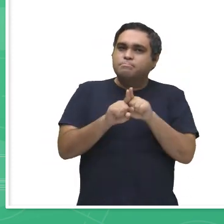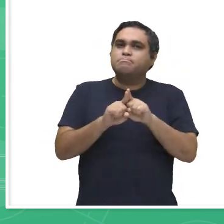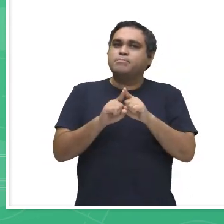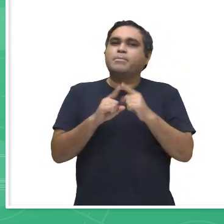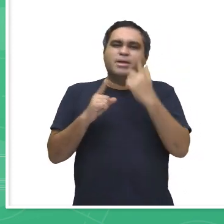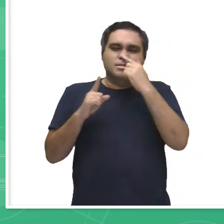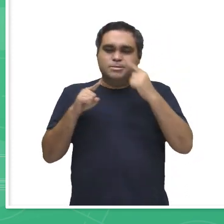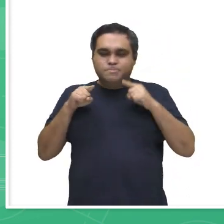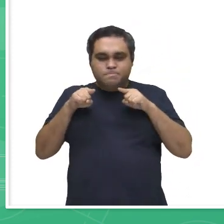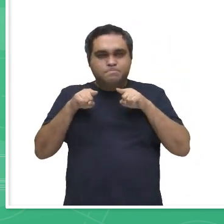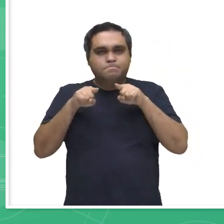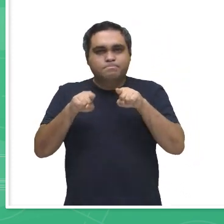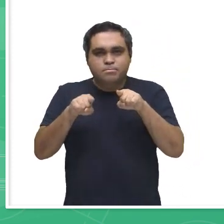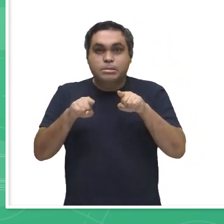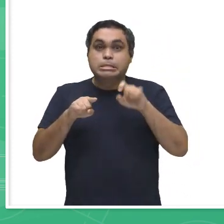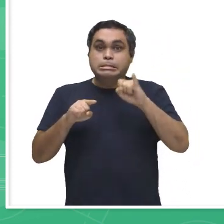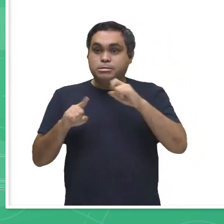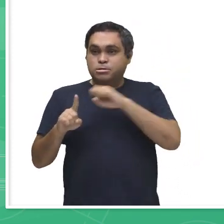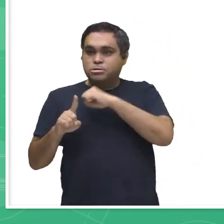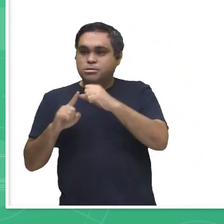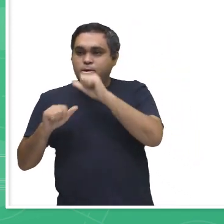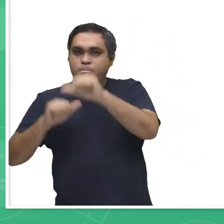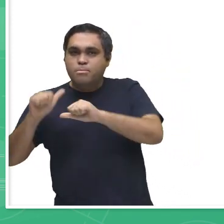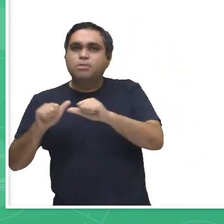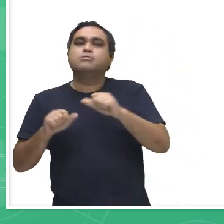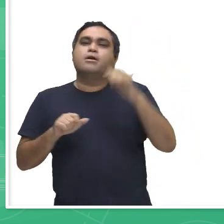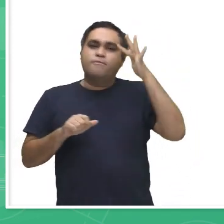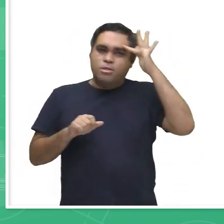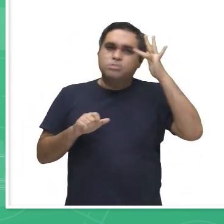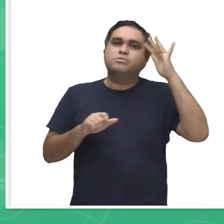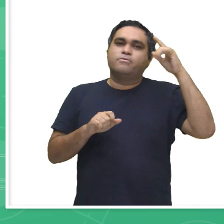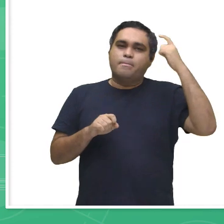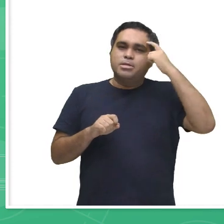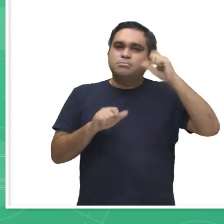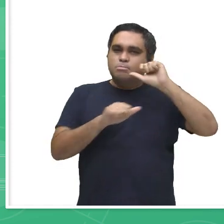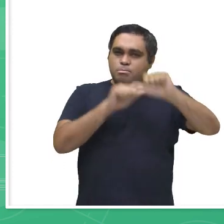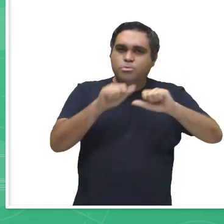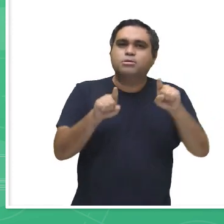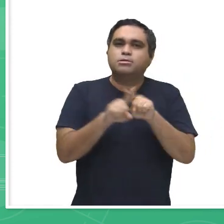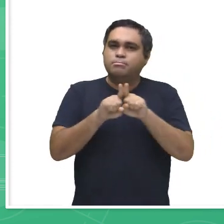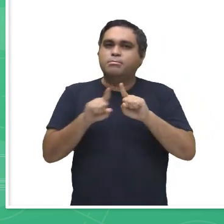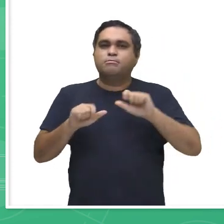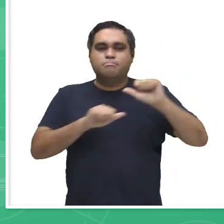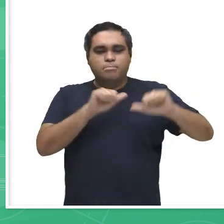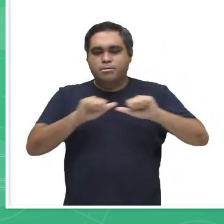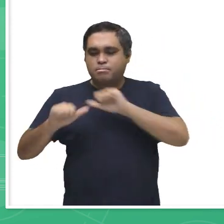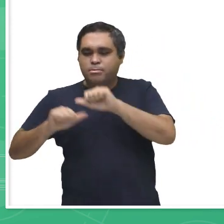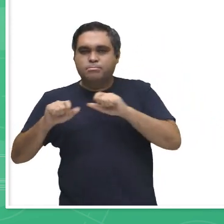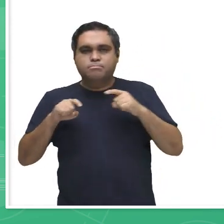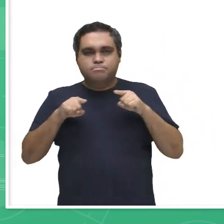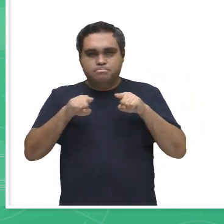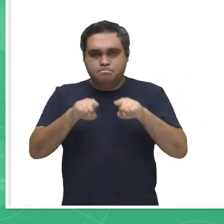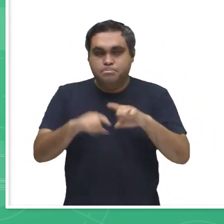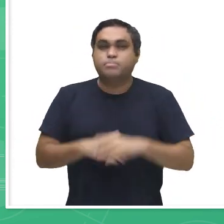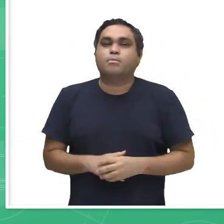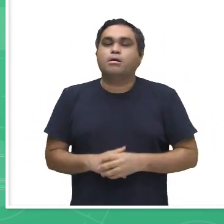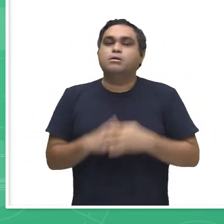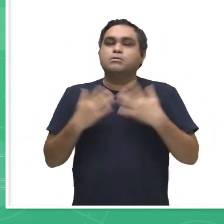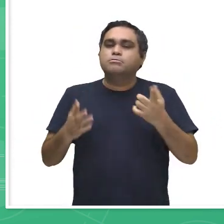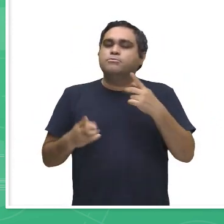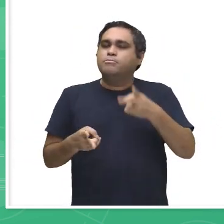que o pensamento filosófico, ele ajuda na transformação da história. Vocês vão percebendo